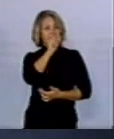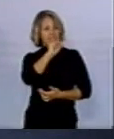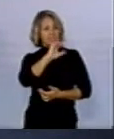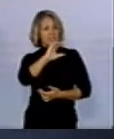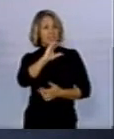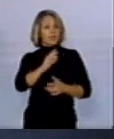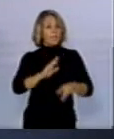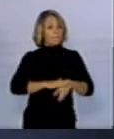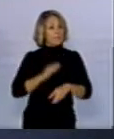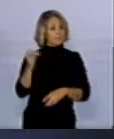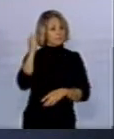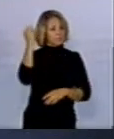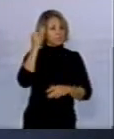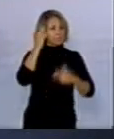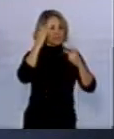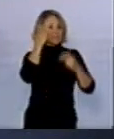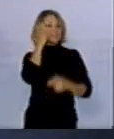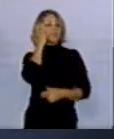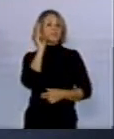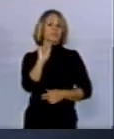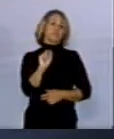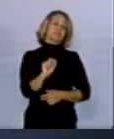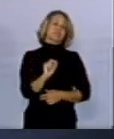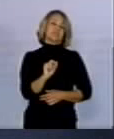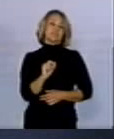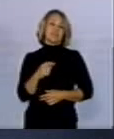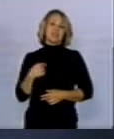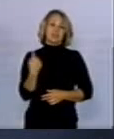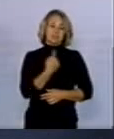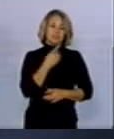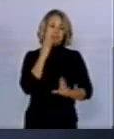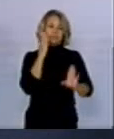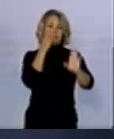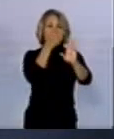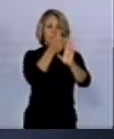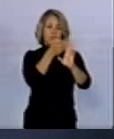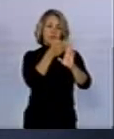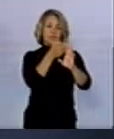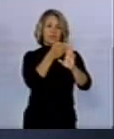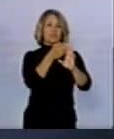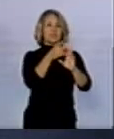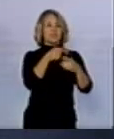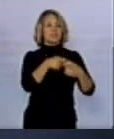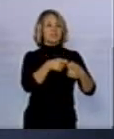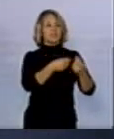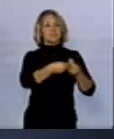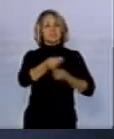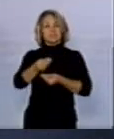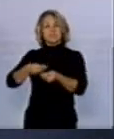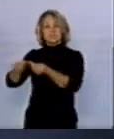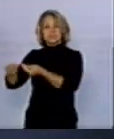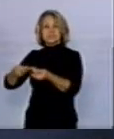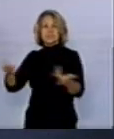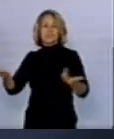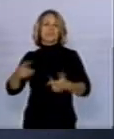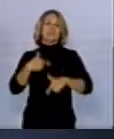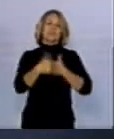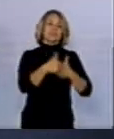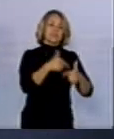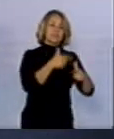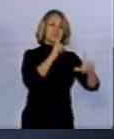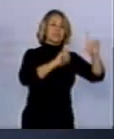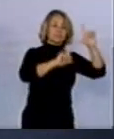desse quadro, para passar rapidamente, é que nosso foco recai sobre a atividade de distribuição, que é um serviço